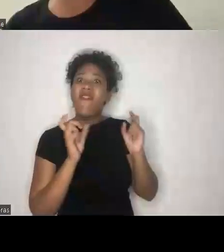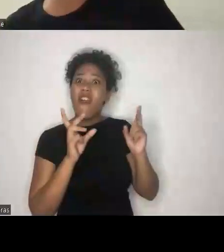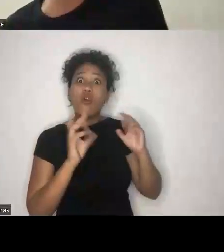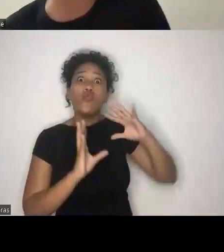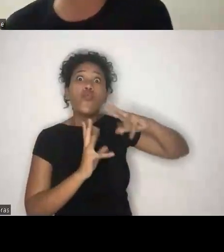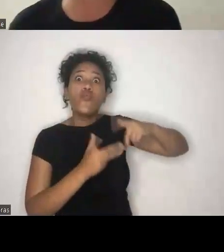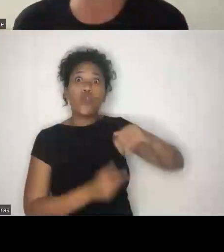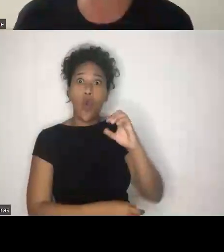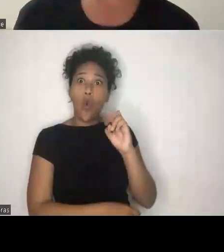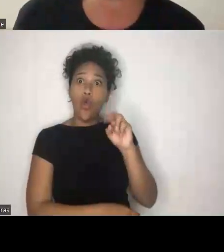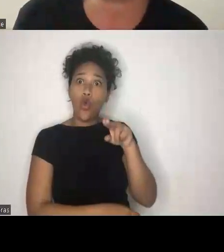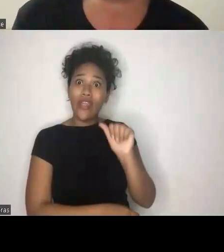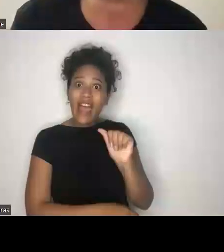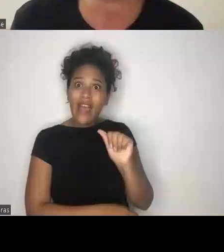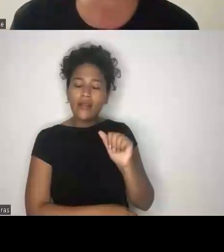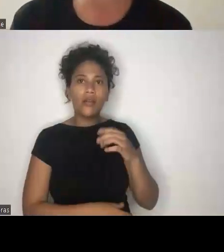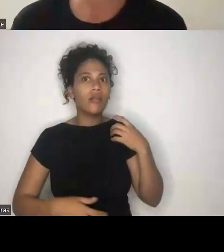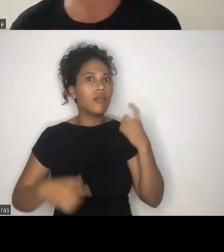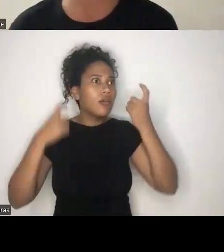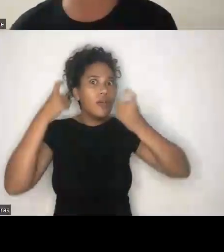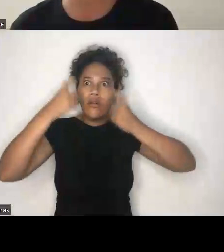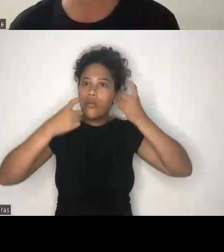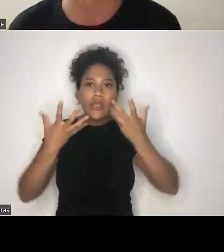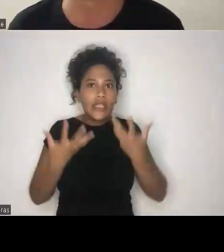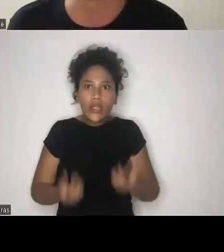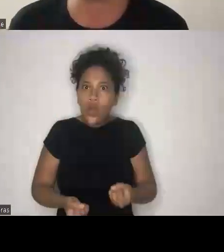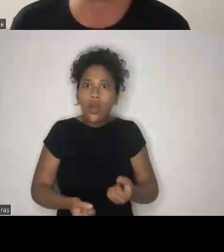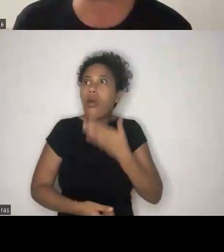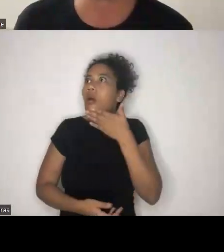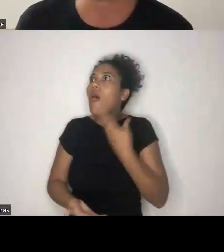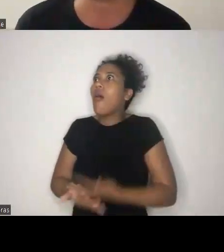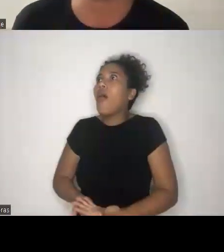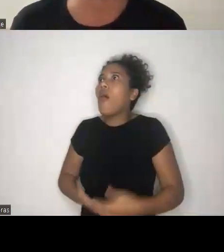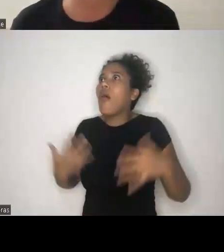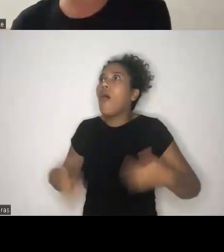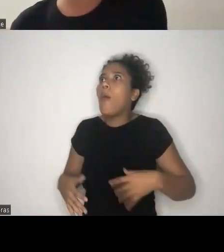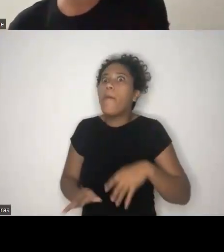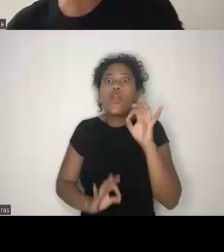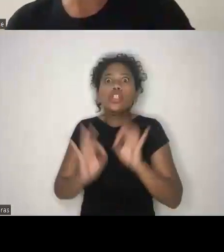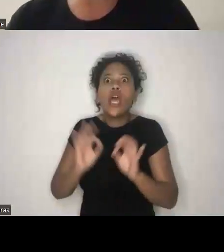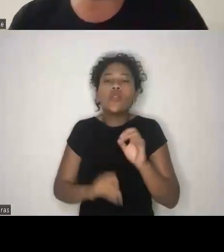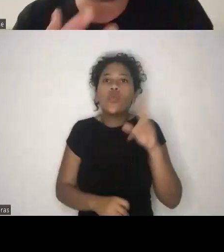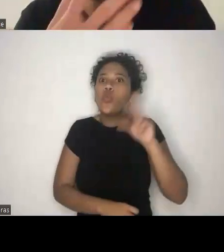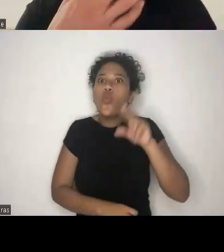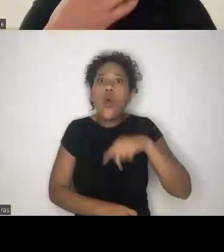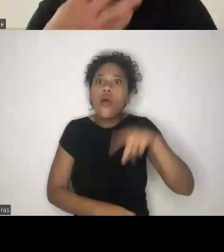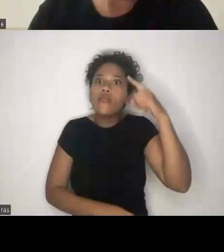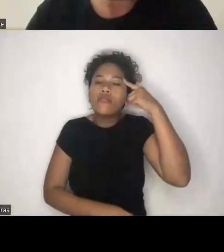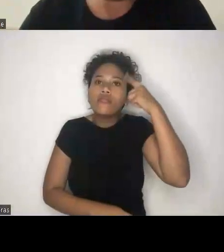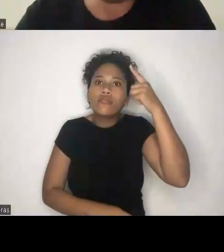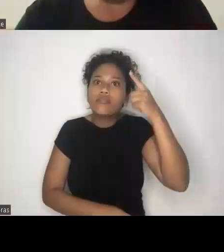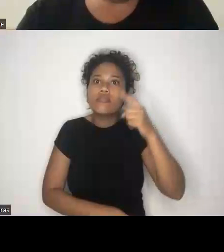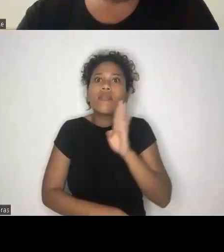Corona que tava todo mundo preocupado que não ia aceitar a pirâmide ficou Maravilhado com o projeto porque nunca tiveram um bar